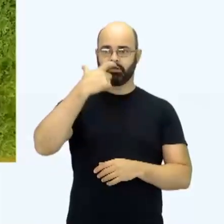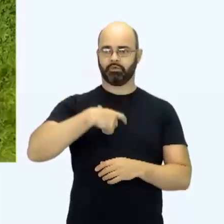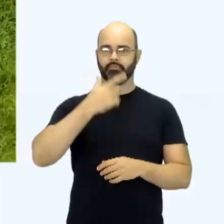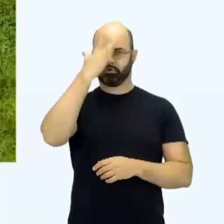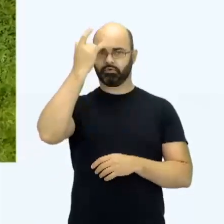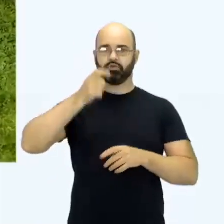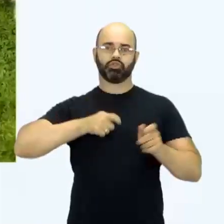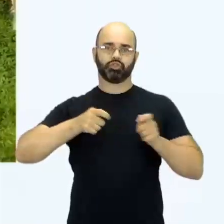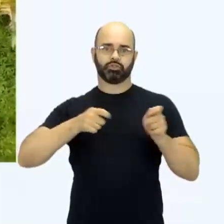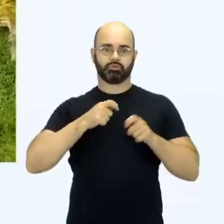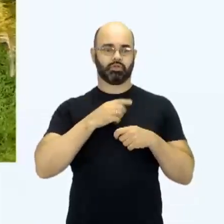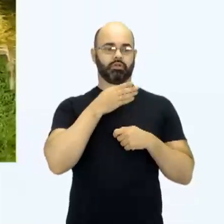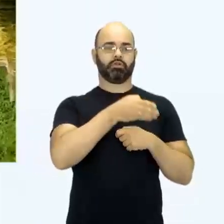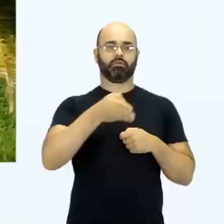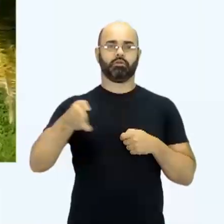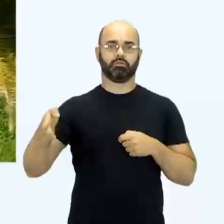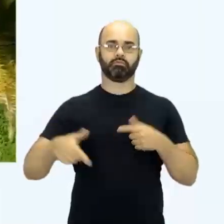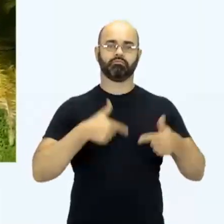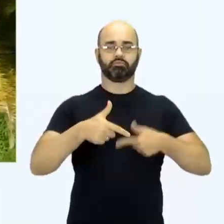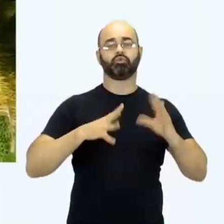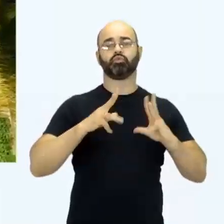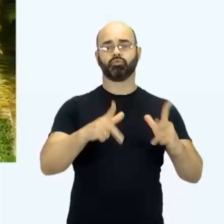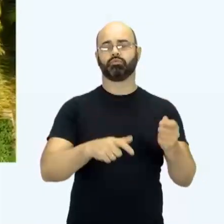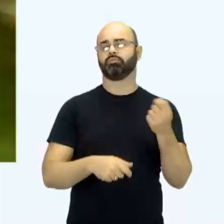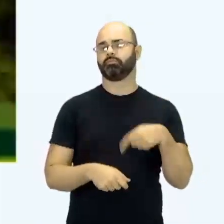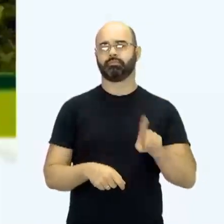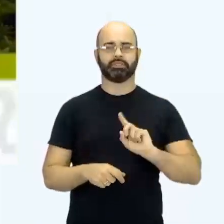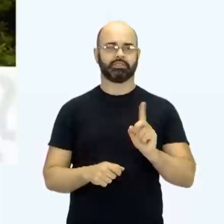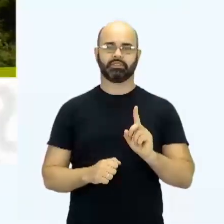no desenvolvimento das atividades em si.